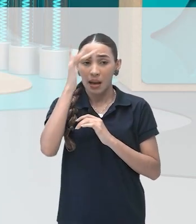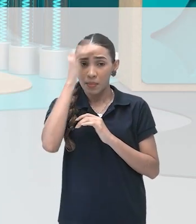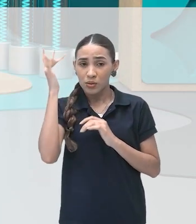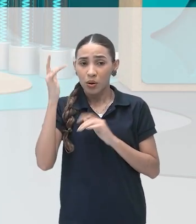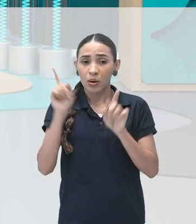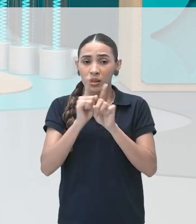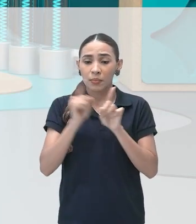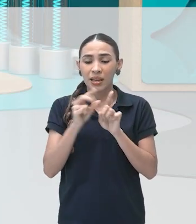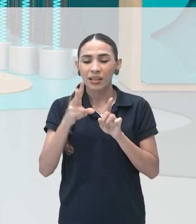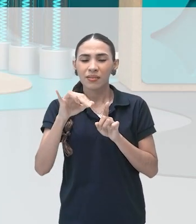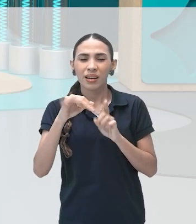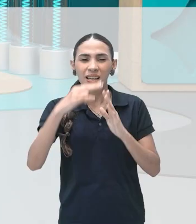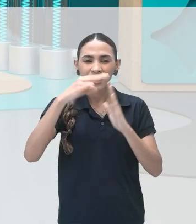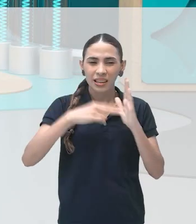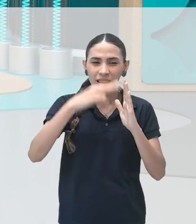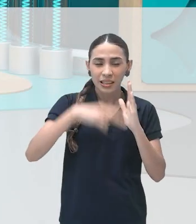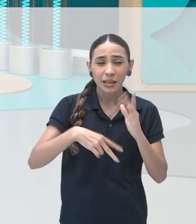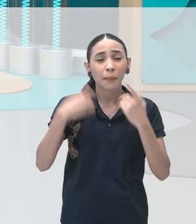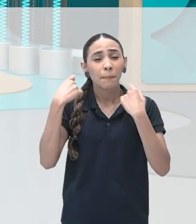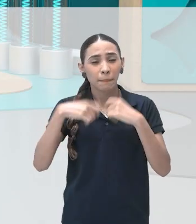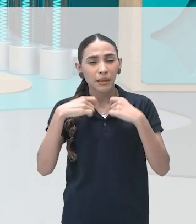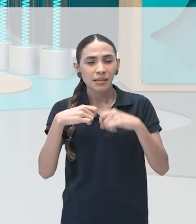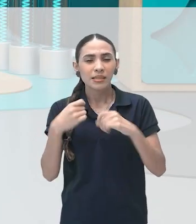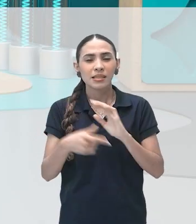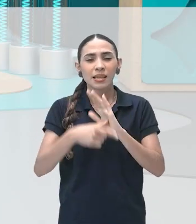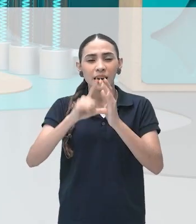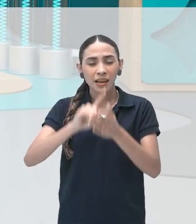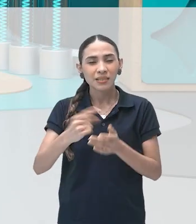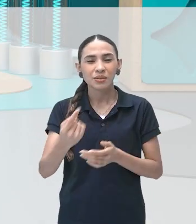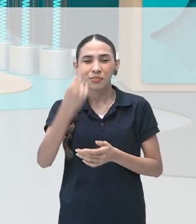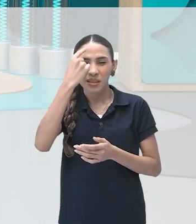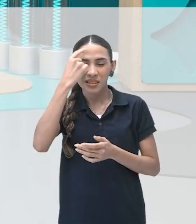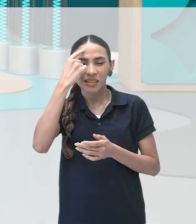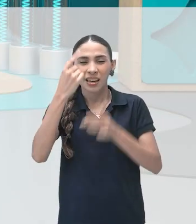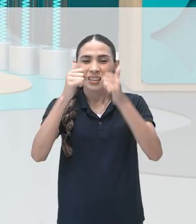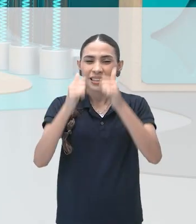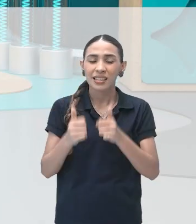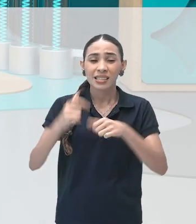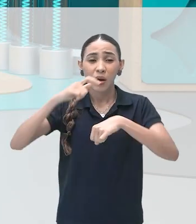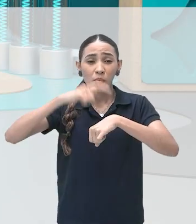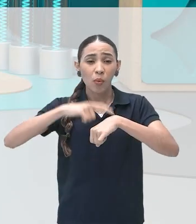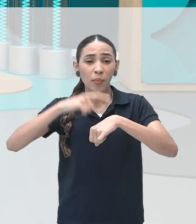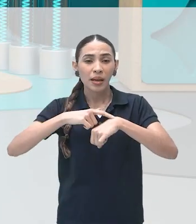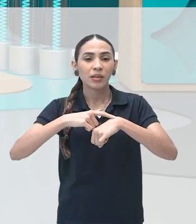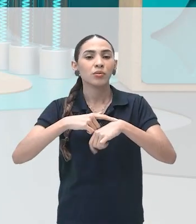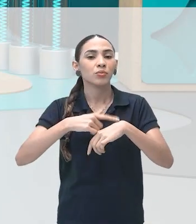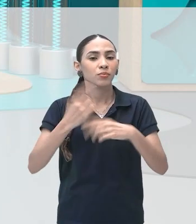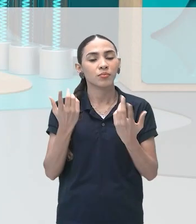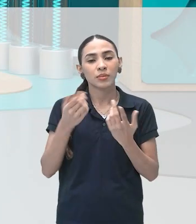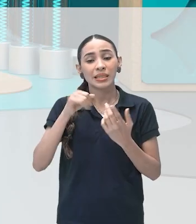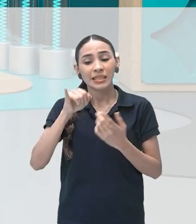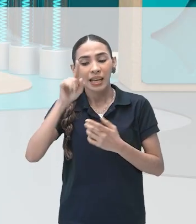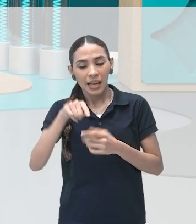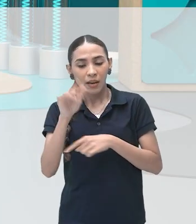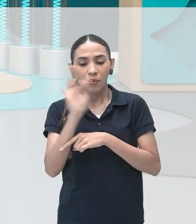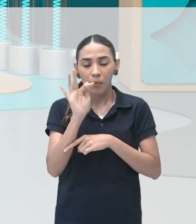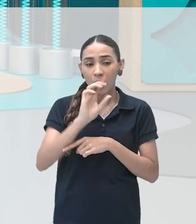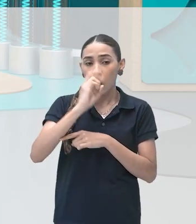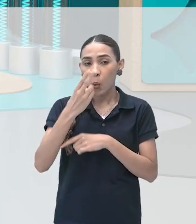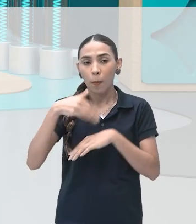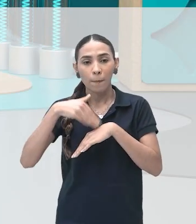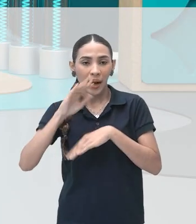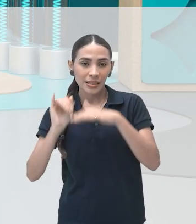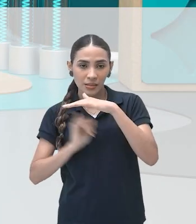pessoas que vão ler, tudo isso deve ser levado e pensado em consideração na hora de definir se é mais formal ou mais